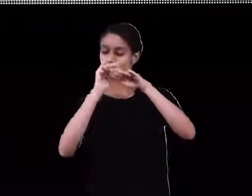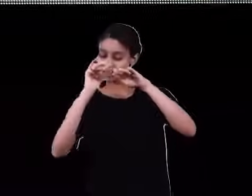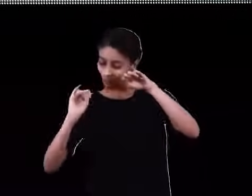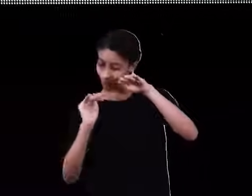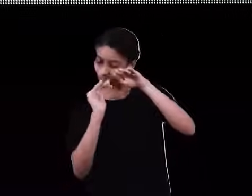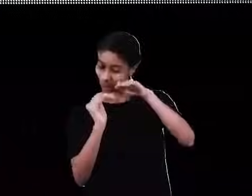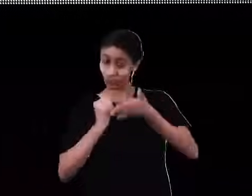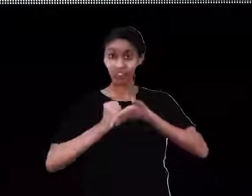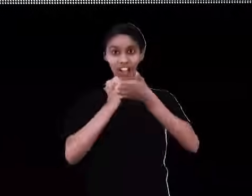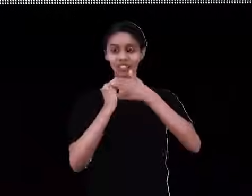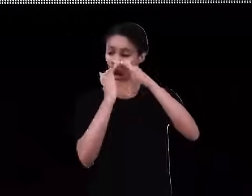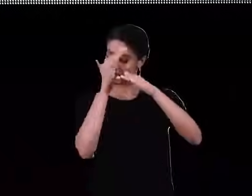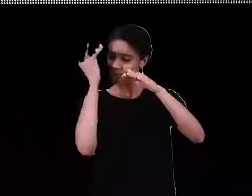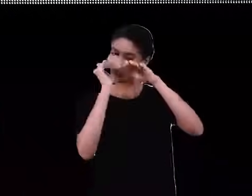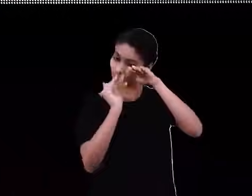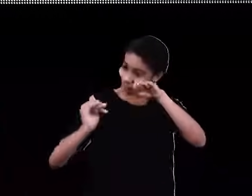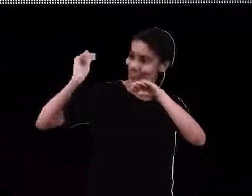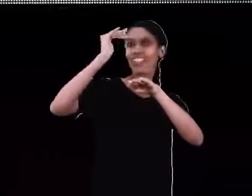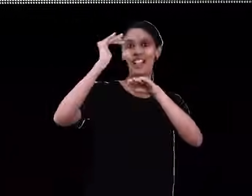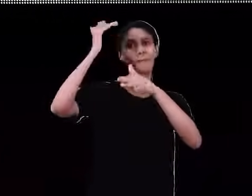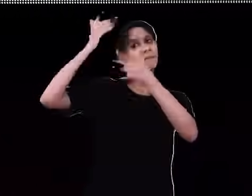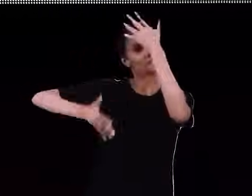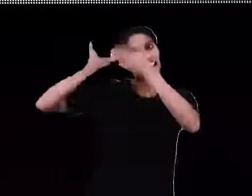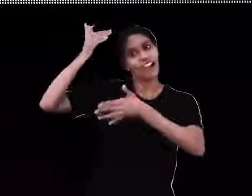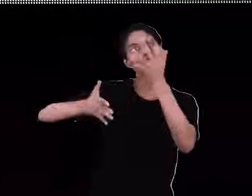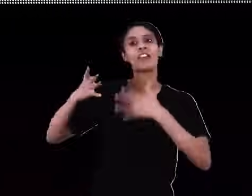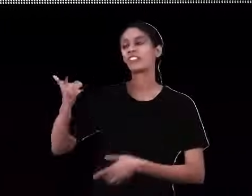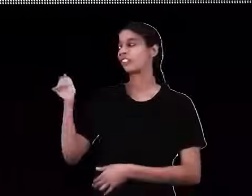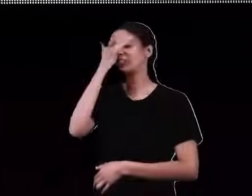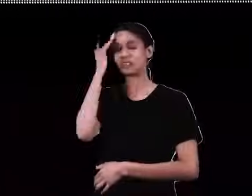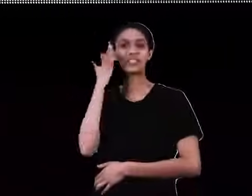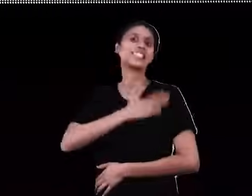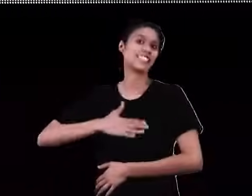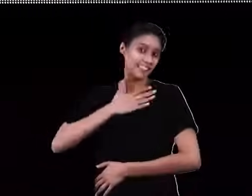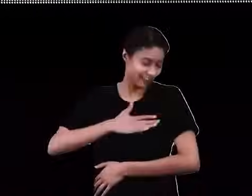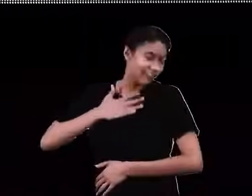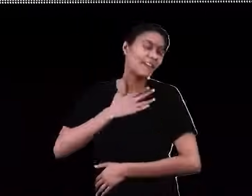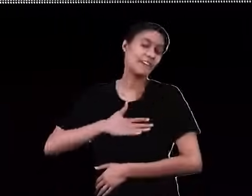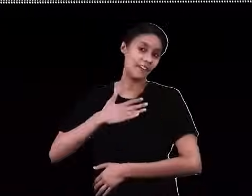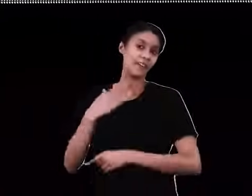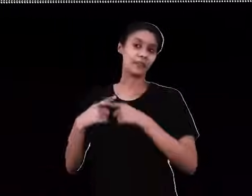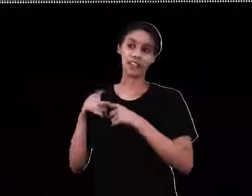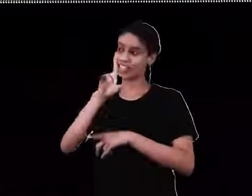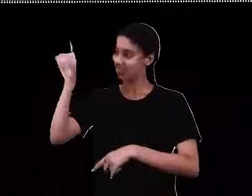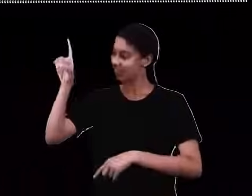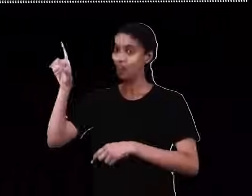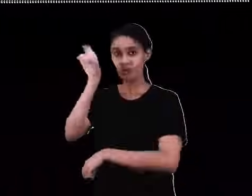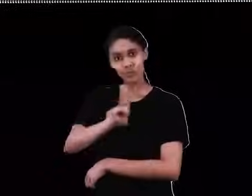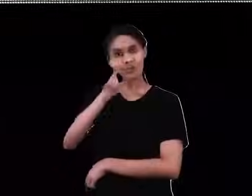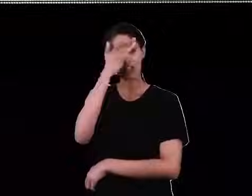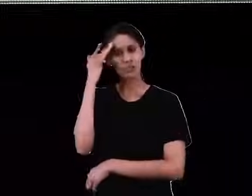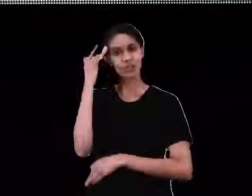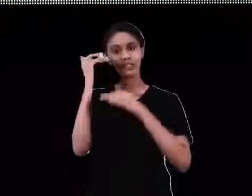pessoas maiores, pra confundir a mente dos outros. É ou não é, gente? Eu gosto que Deus usa os